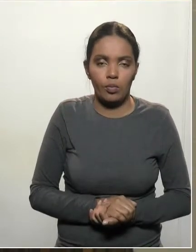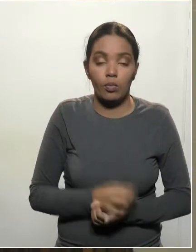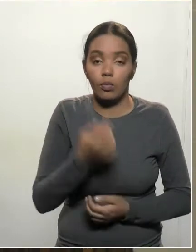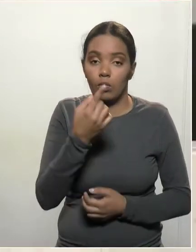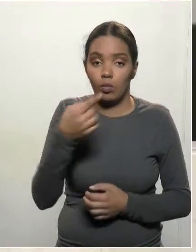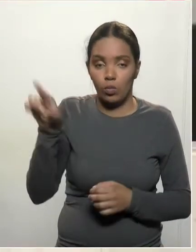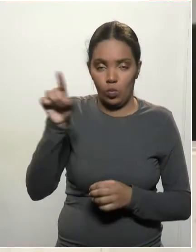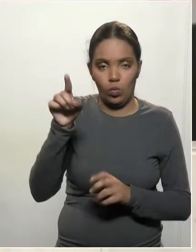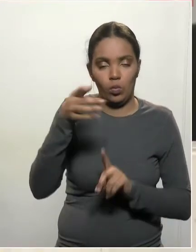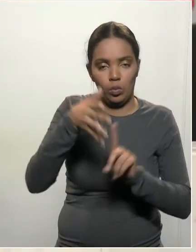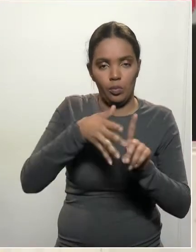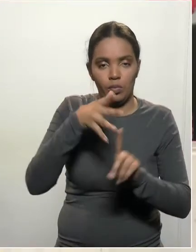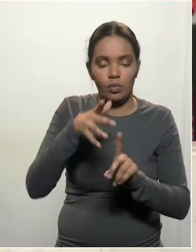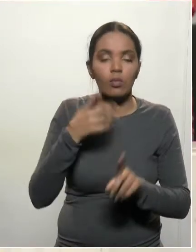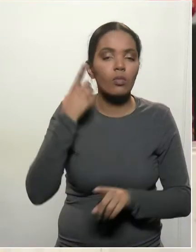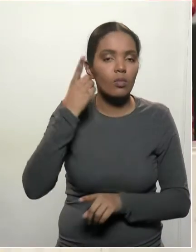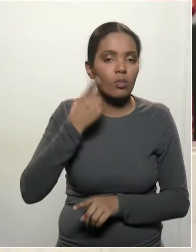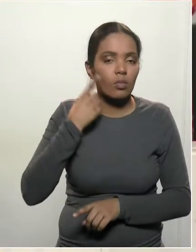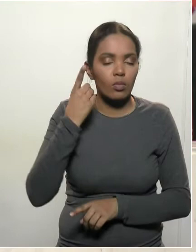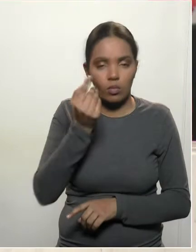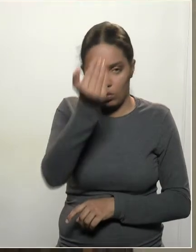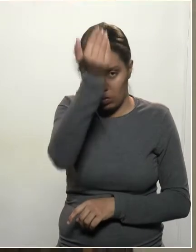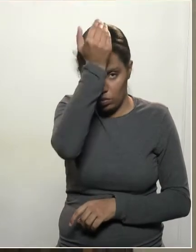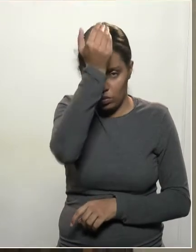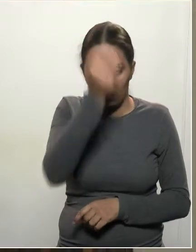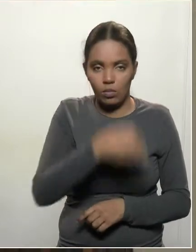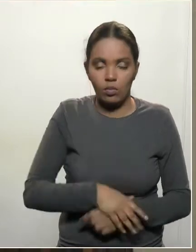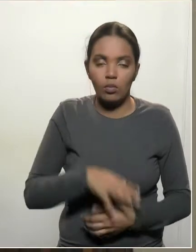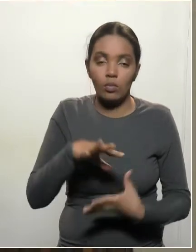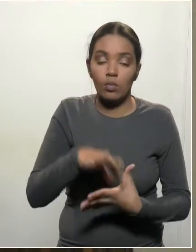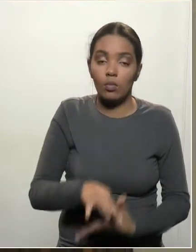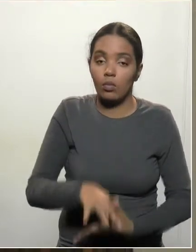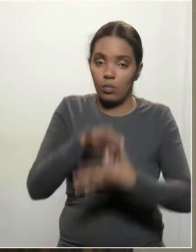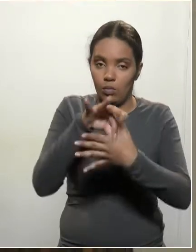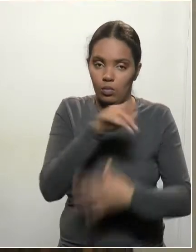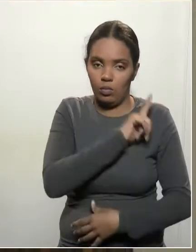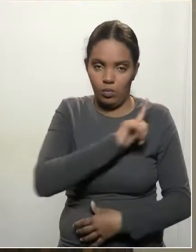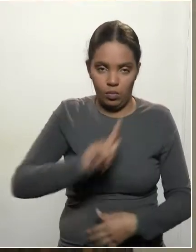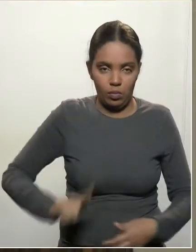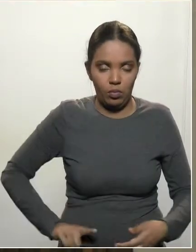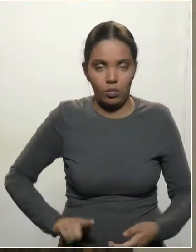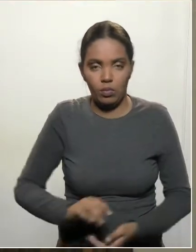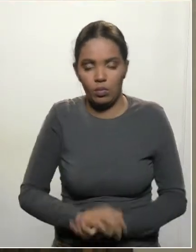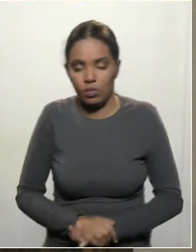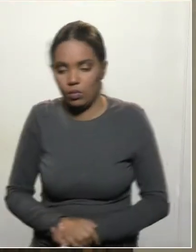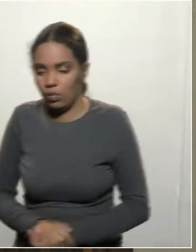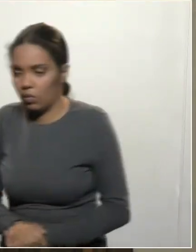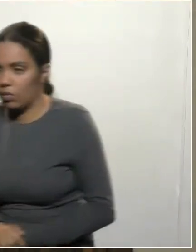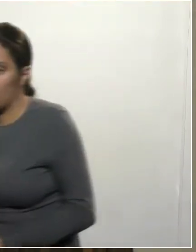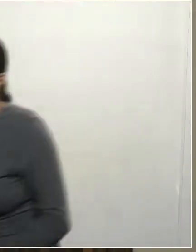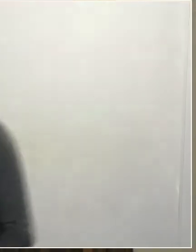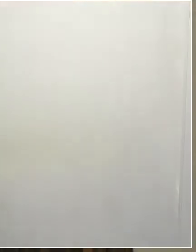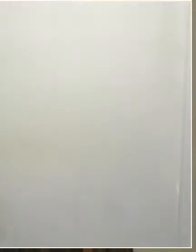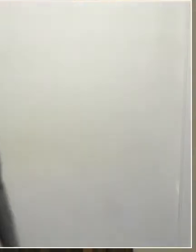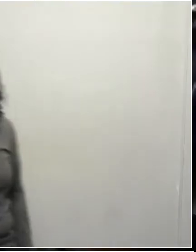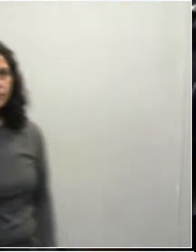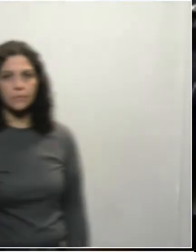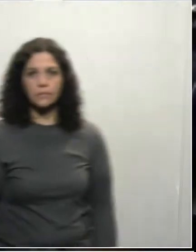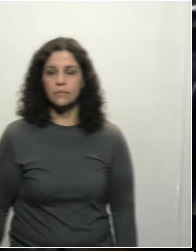Último orador, deputado Hussein, pela liderança do governo. Nosso